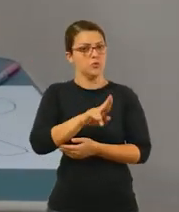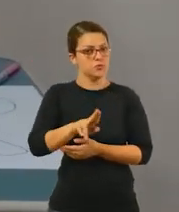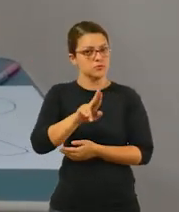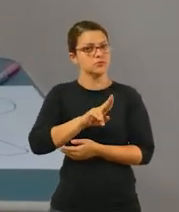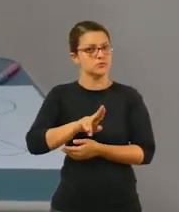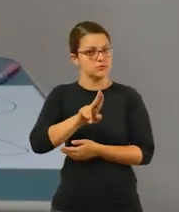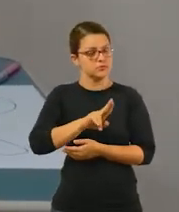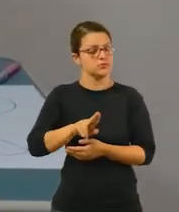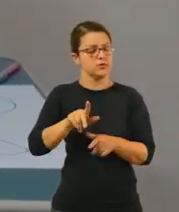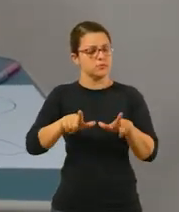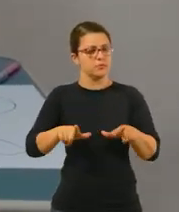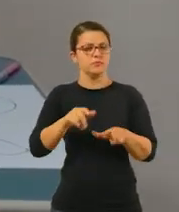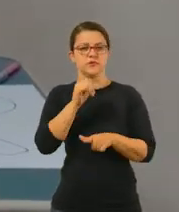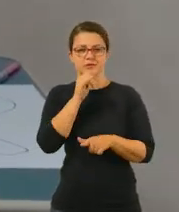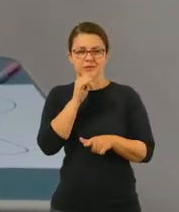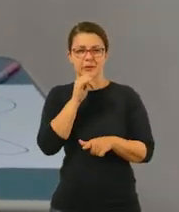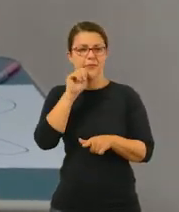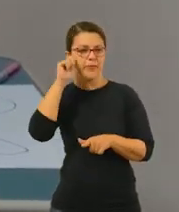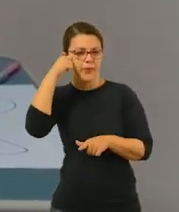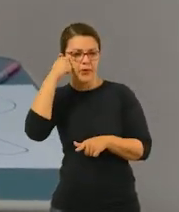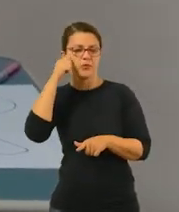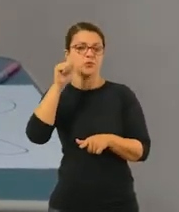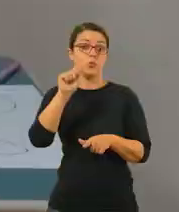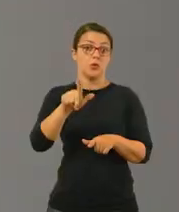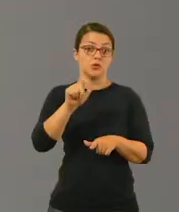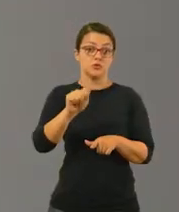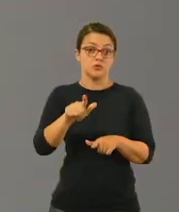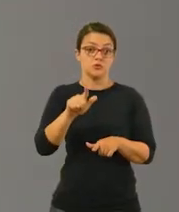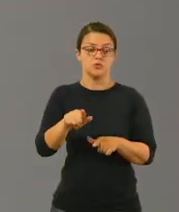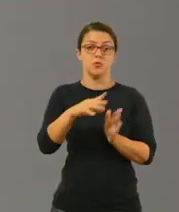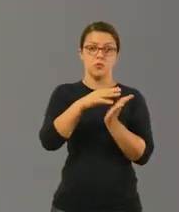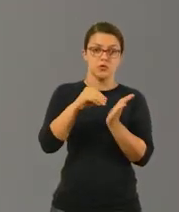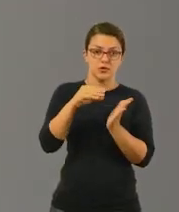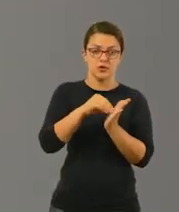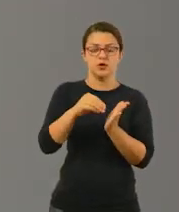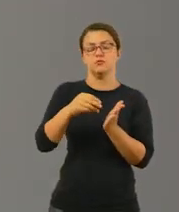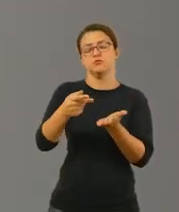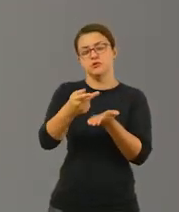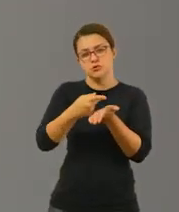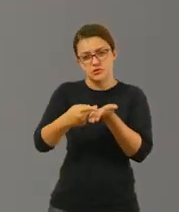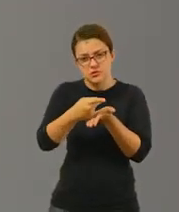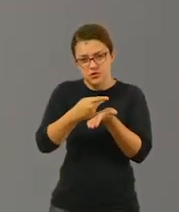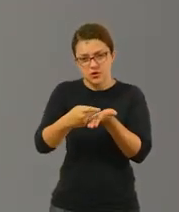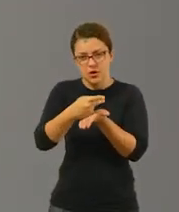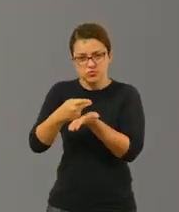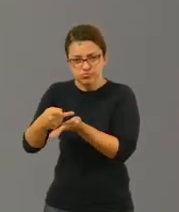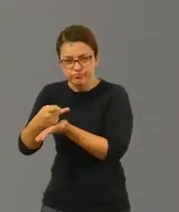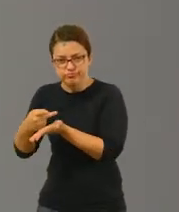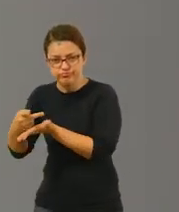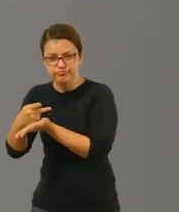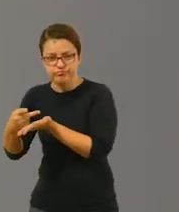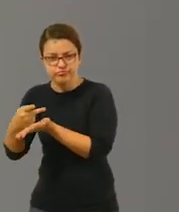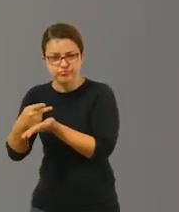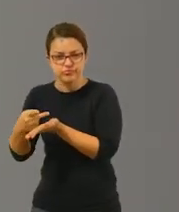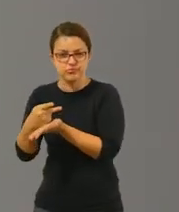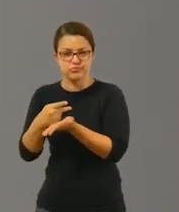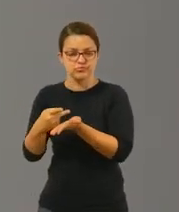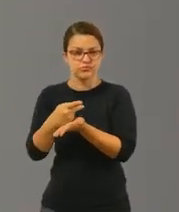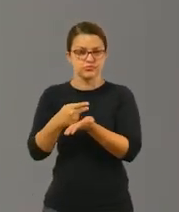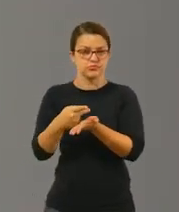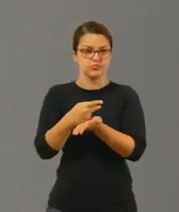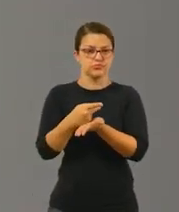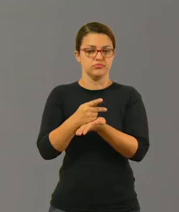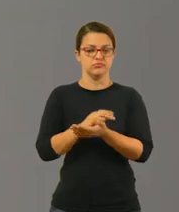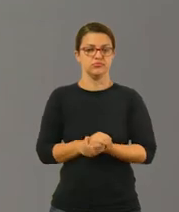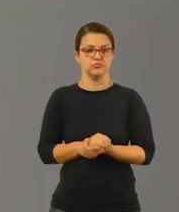cor, se você usou preto ou azul, continue da mesma cor o molde. E aí você deixa os materiais que você fez os moldes junto com outros